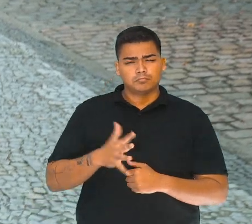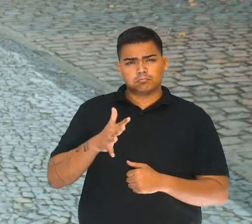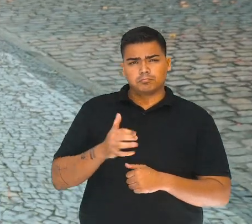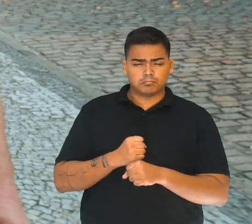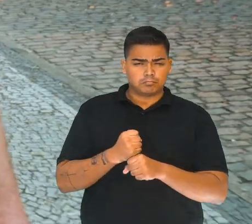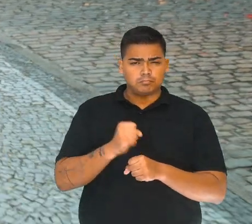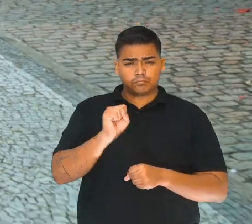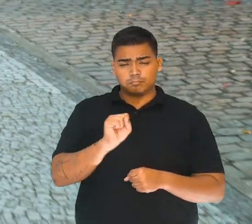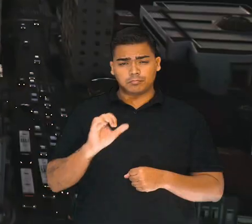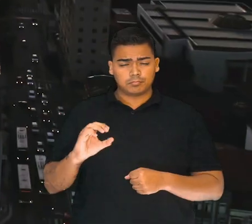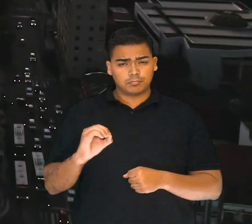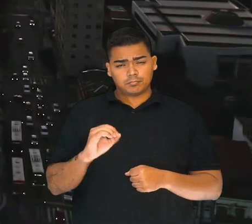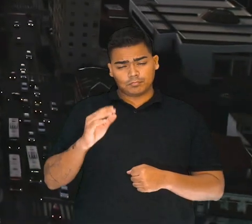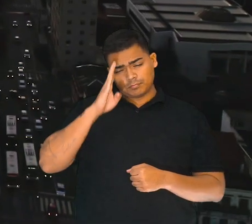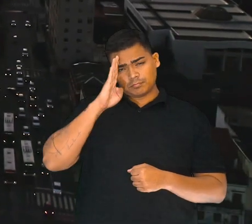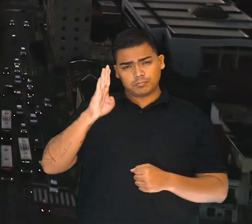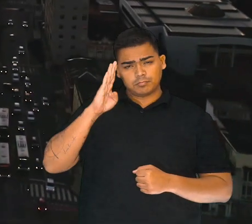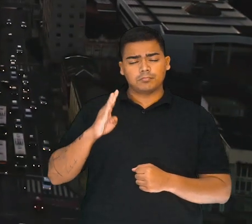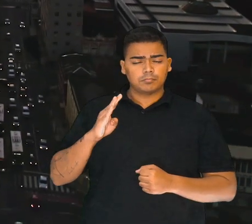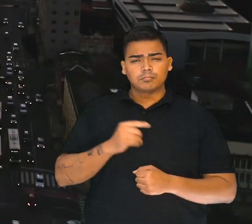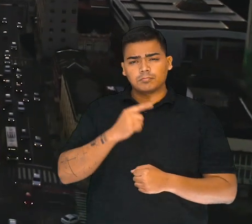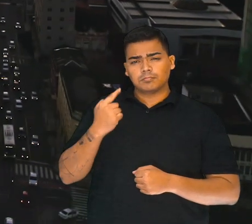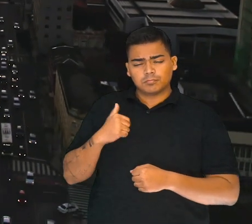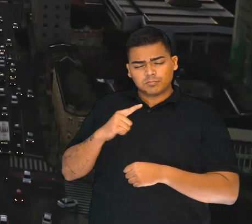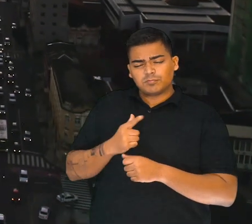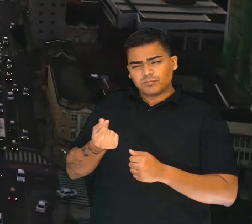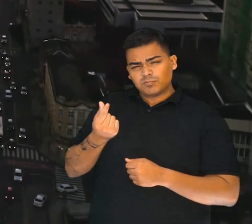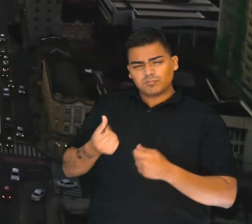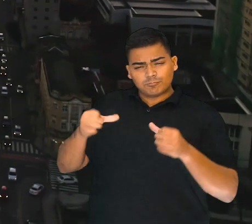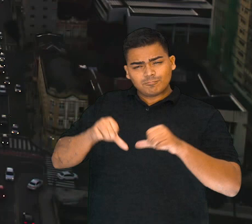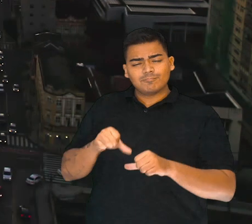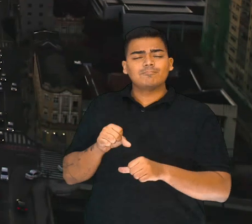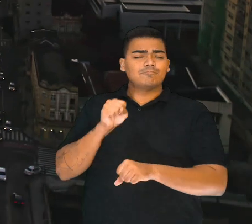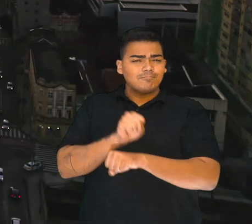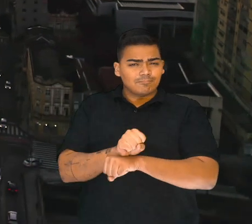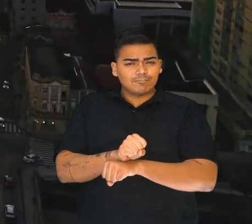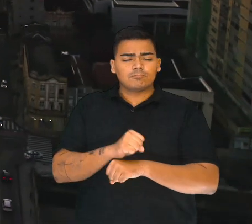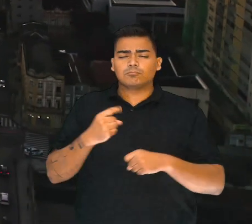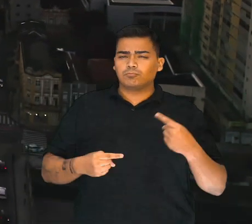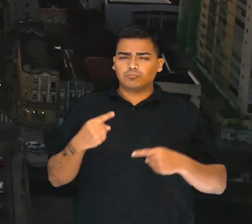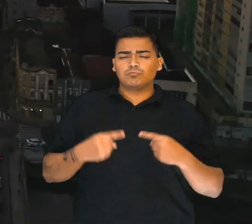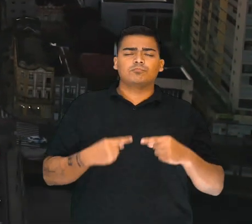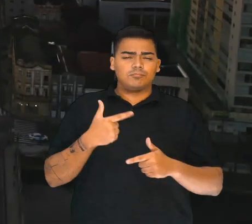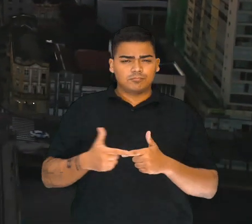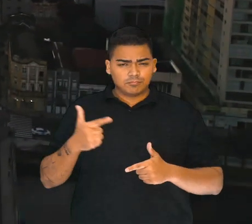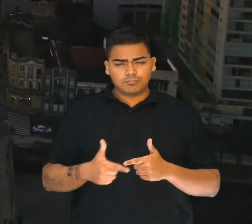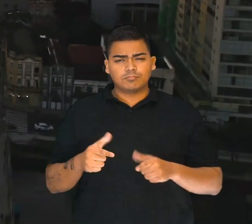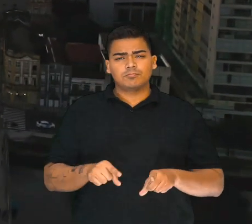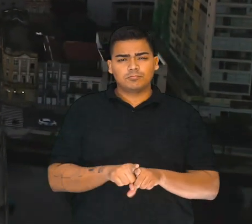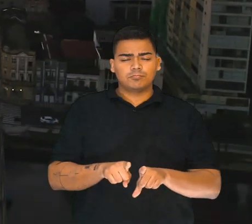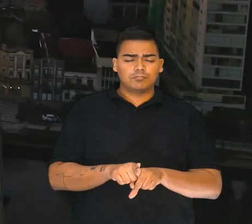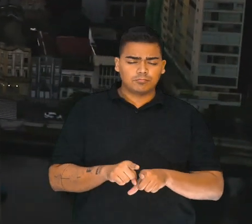Os anos 80, em especial no Recife, foi um momento de estagnação econômica, de estagnação política em